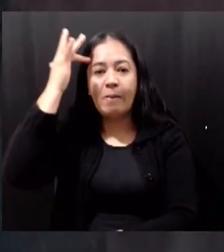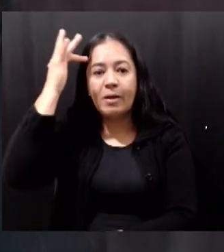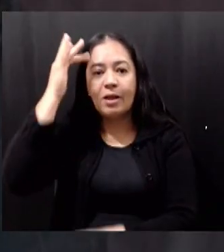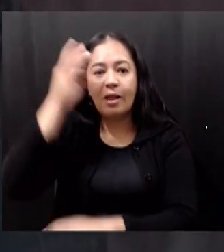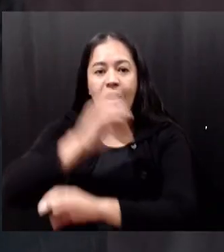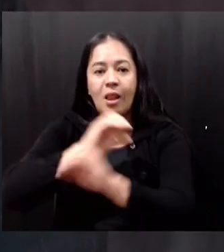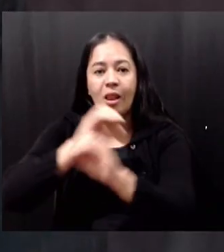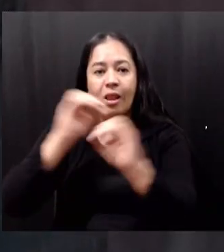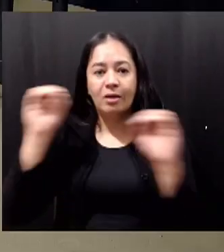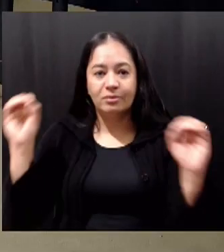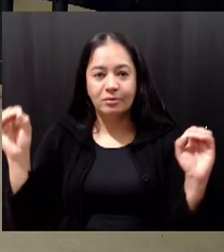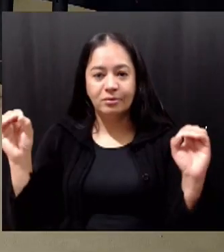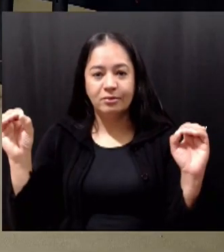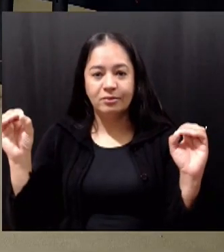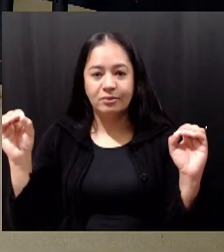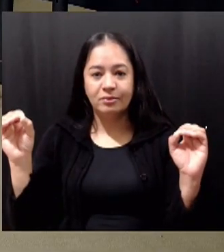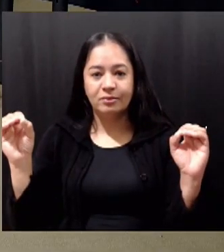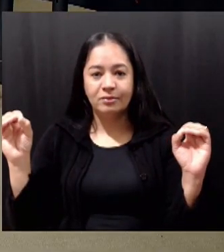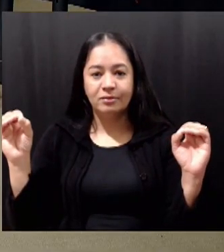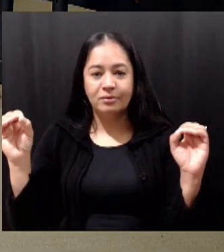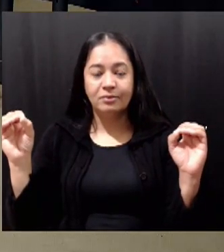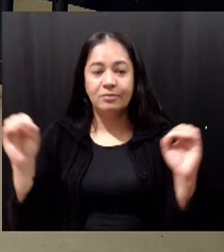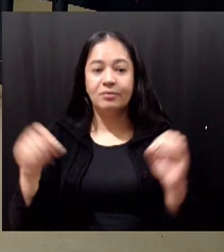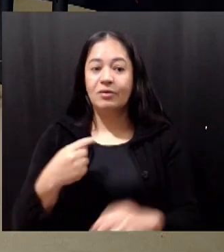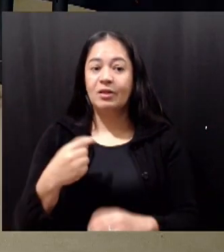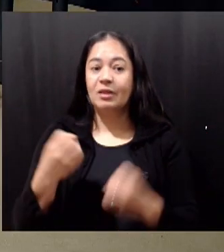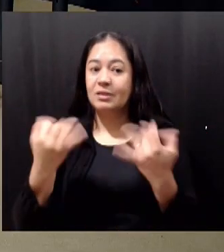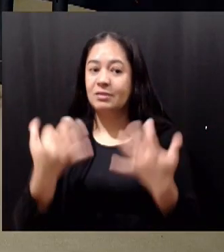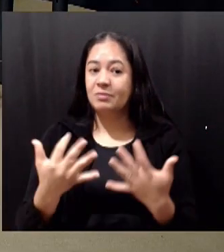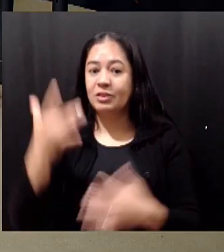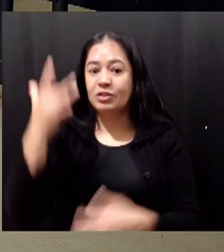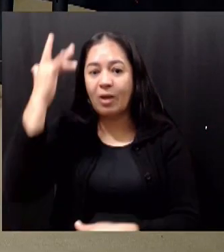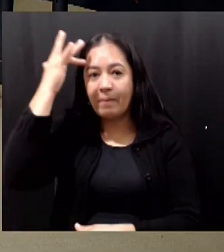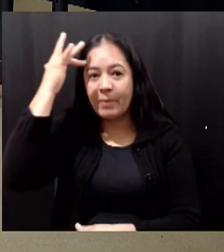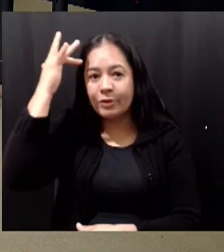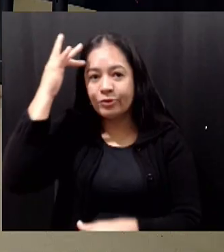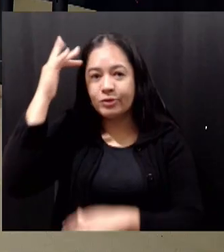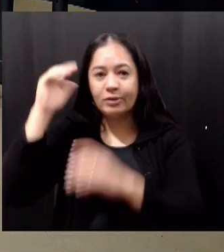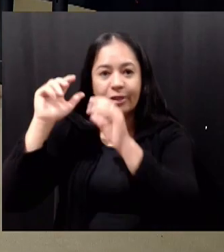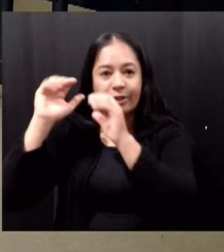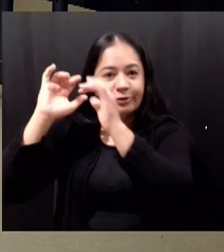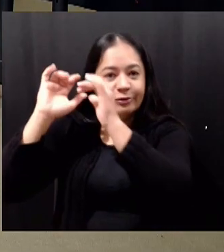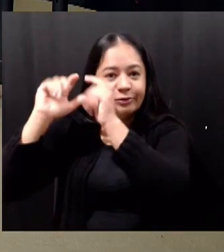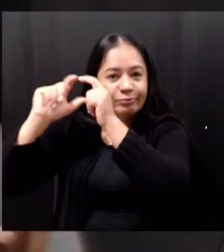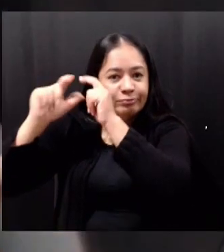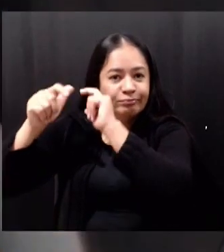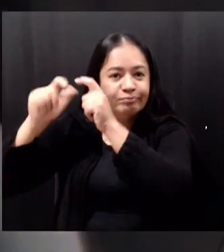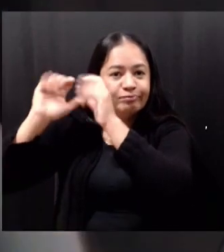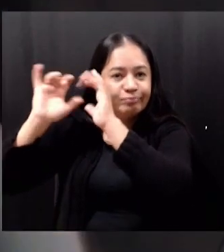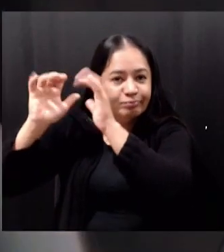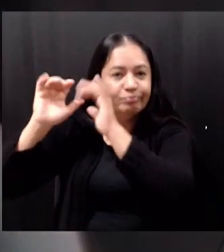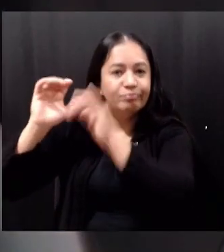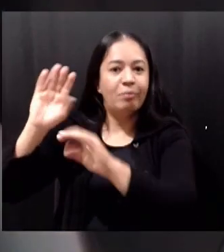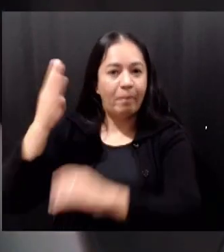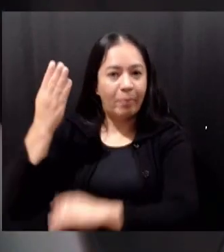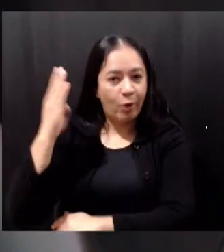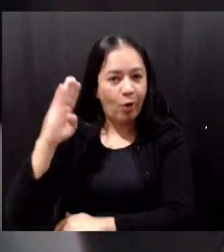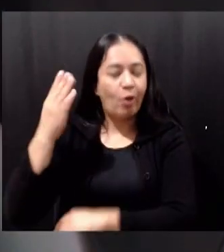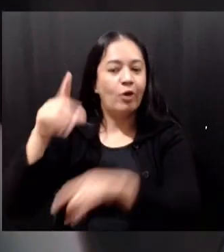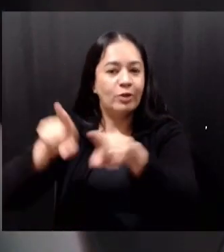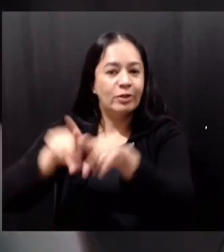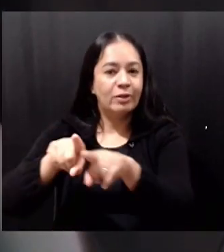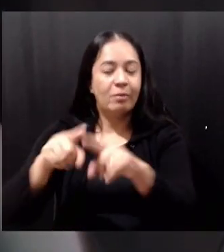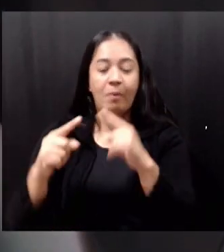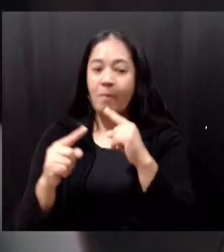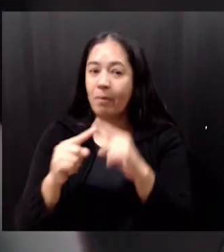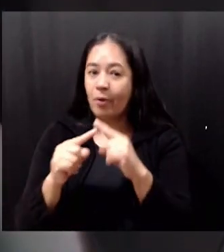está falando de uma maturidade neurobiológica também, né, doutora Carolina? Porque se a Muito gente importante for falar pensar, disso. o Sim. cérebro ele